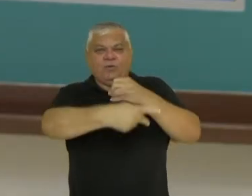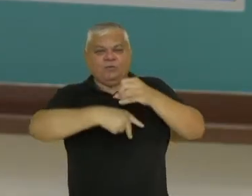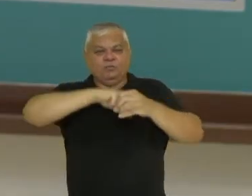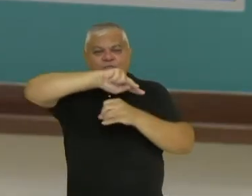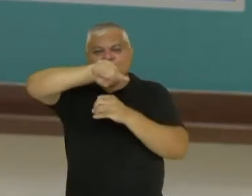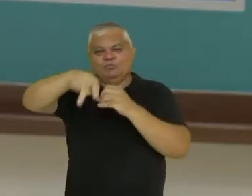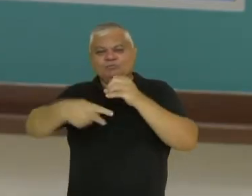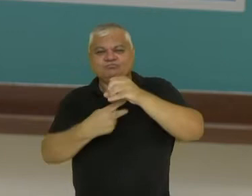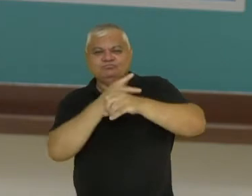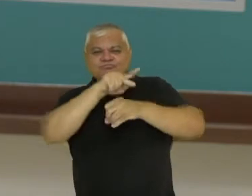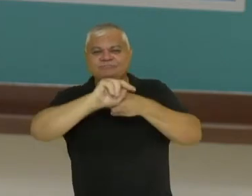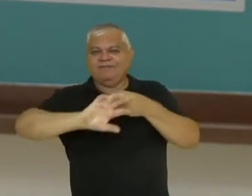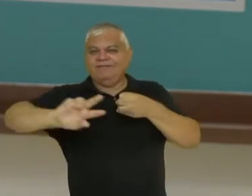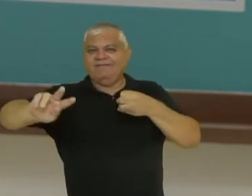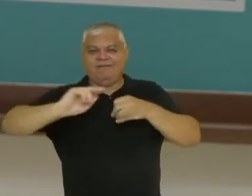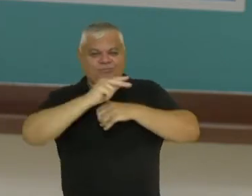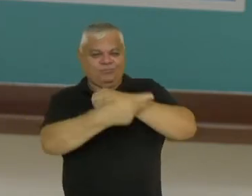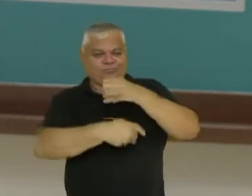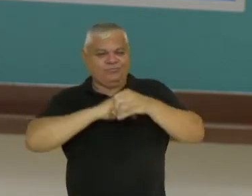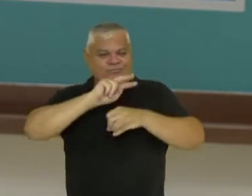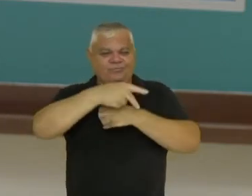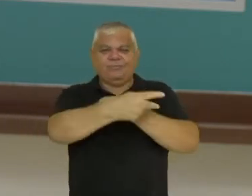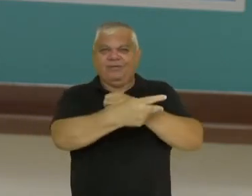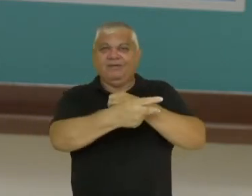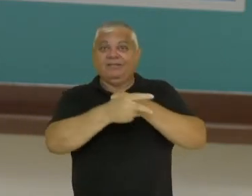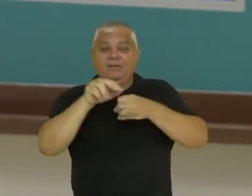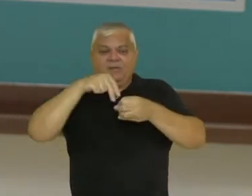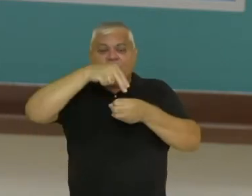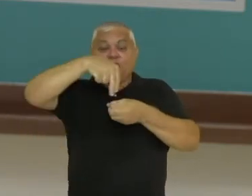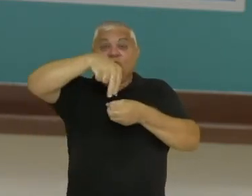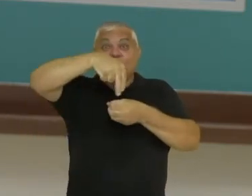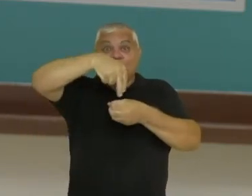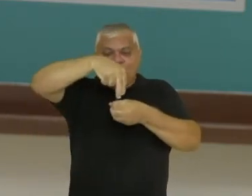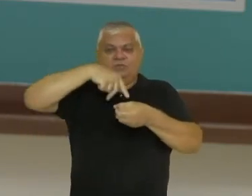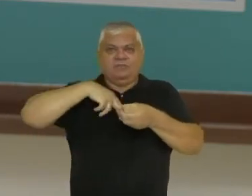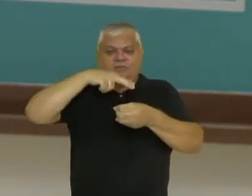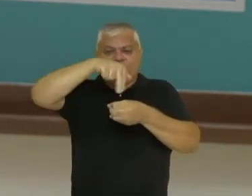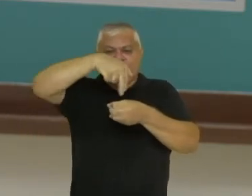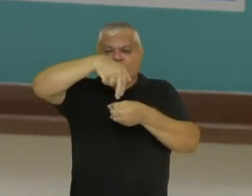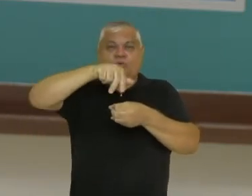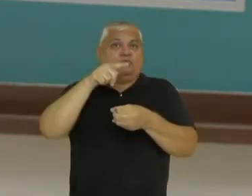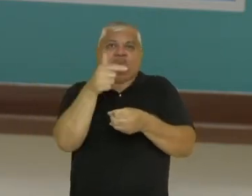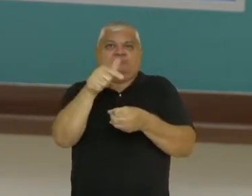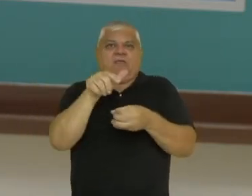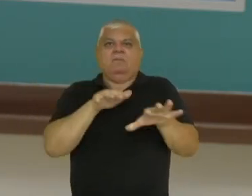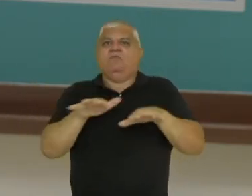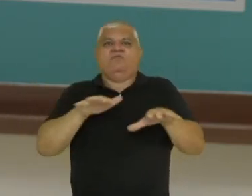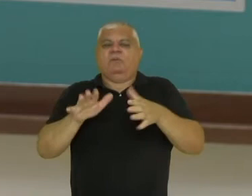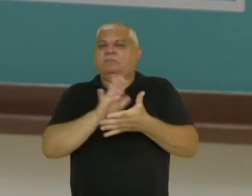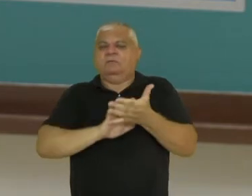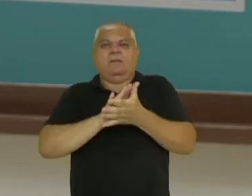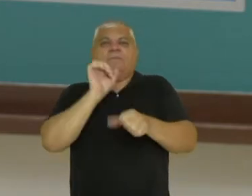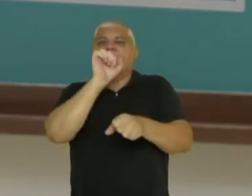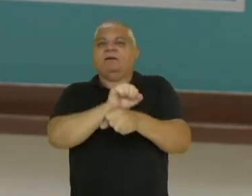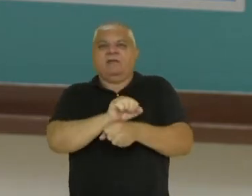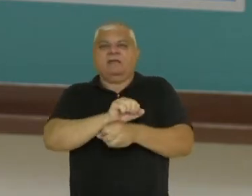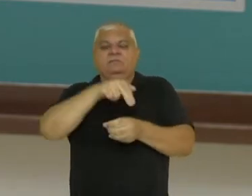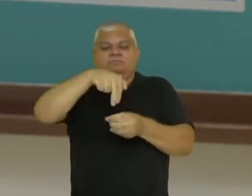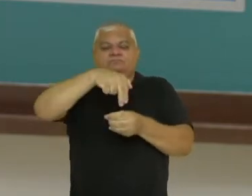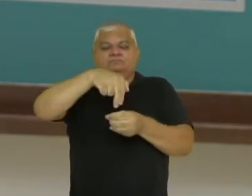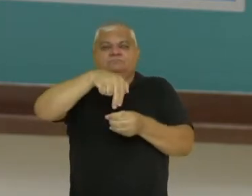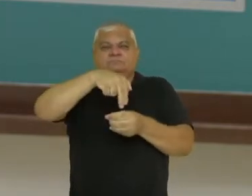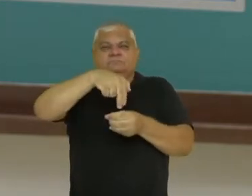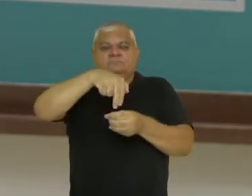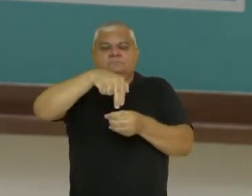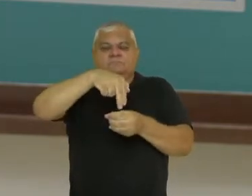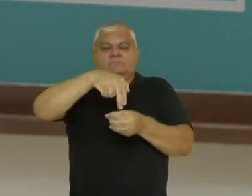próton. Então, o próton está paradinho lá no núcleo, né? O núcleo do átomo não tem uma mobilidade. E aí, como eles são cargas